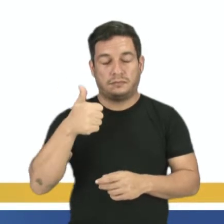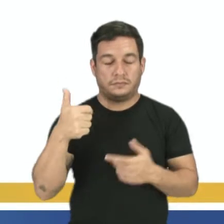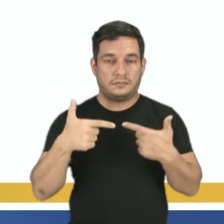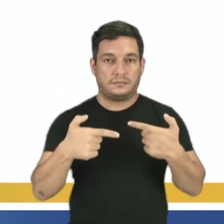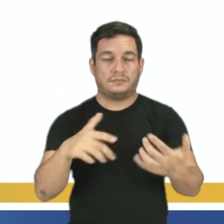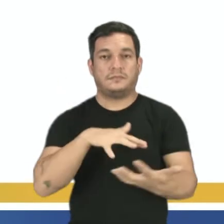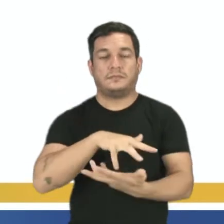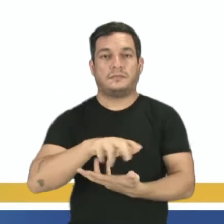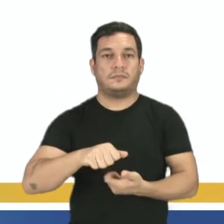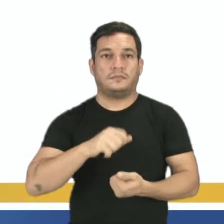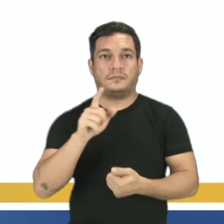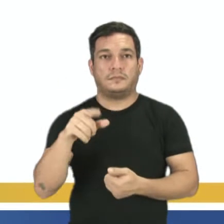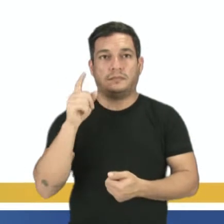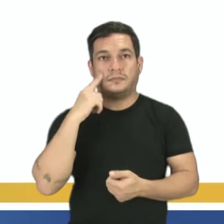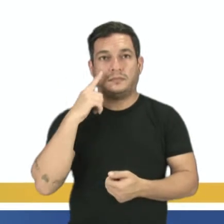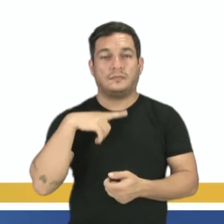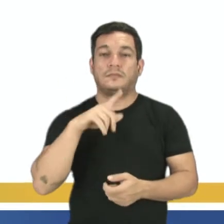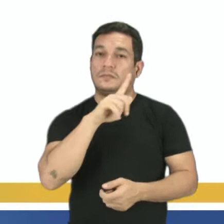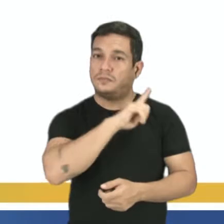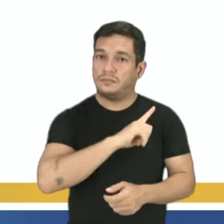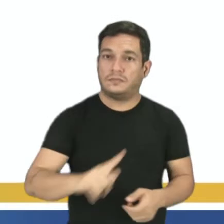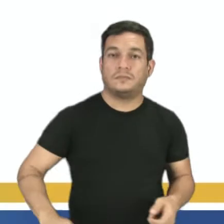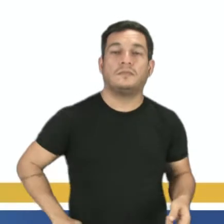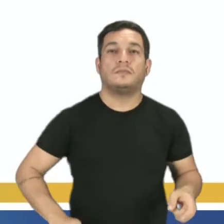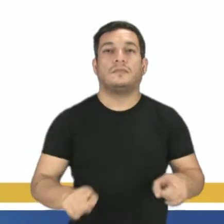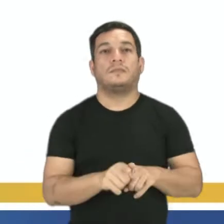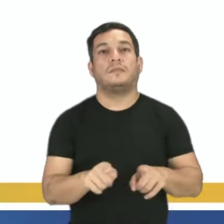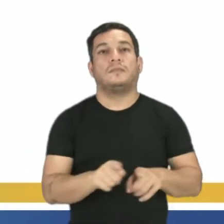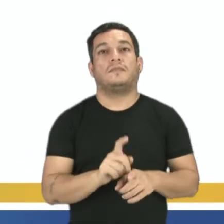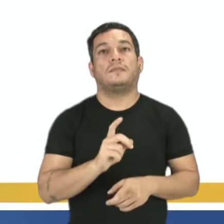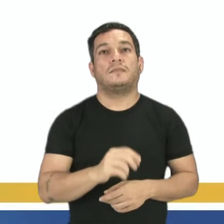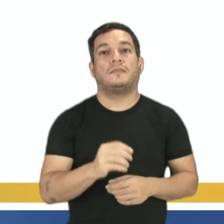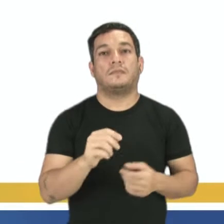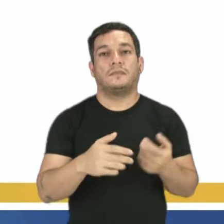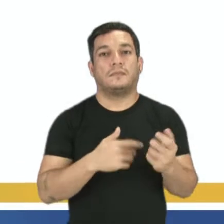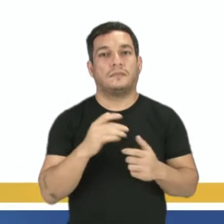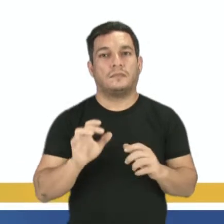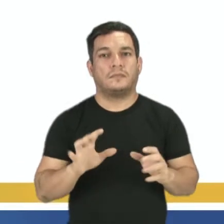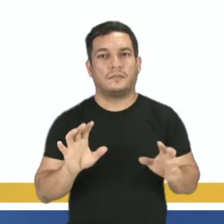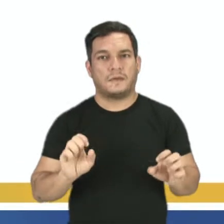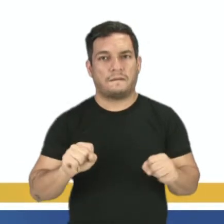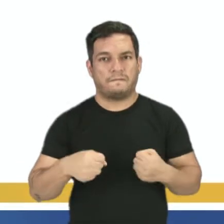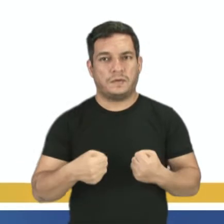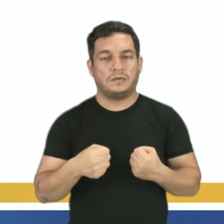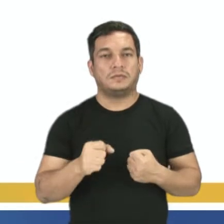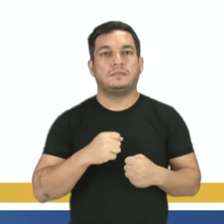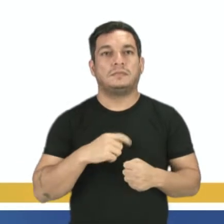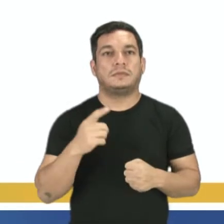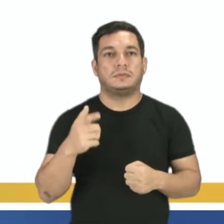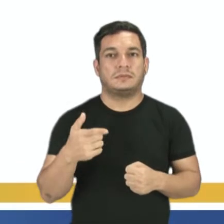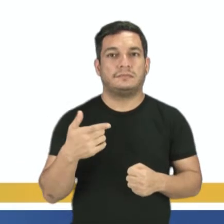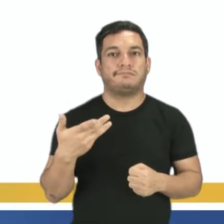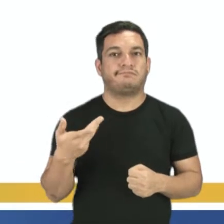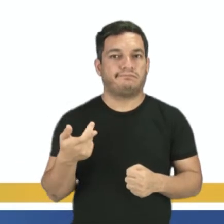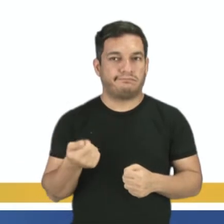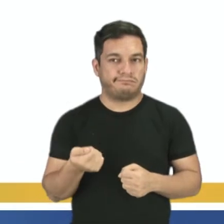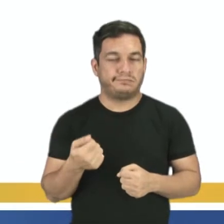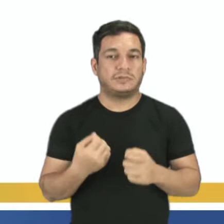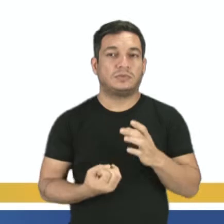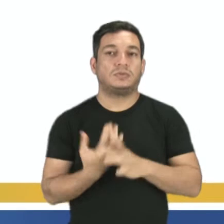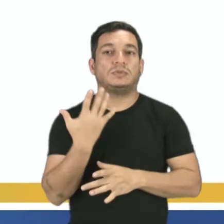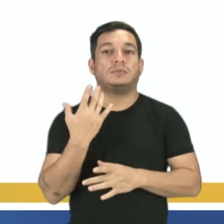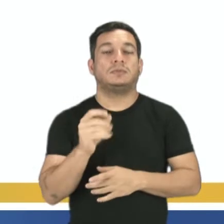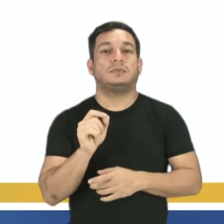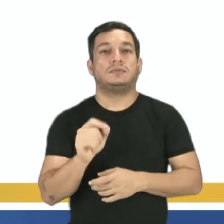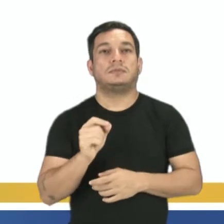Mundial, surgiu a ideia de que os governos deveriam ser fortes para serem eficientes. Eles